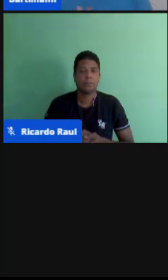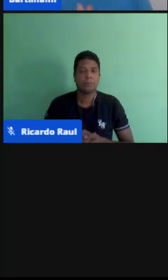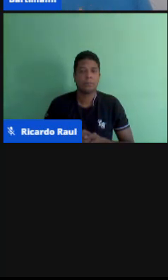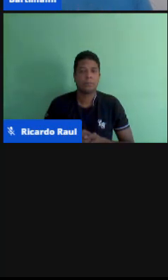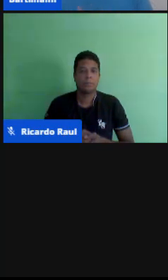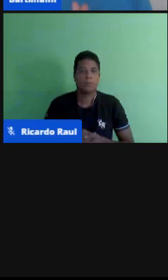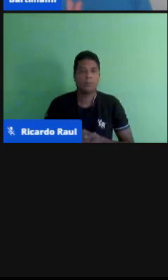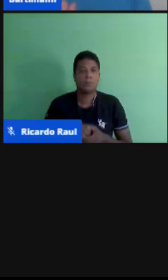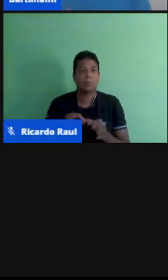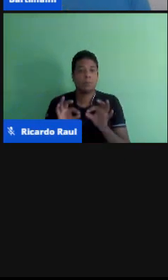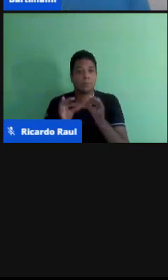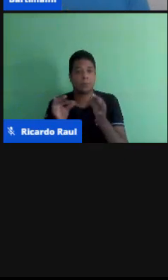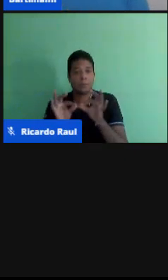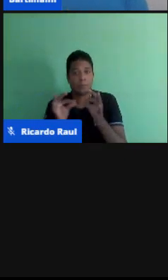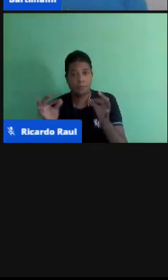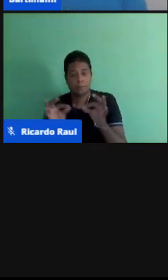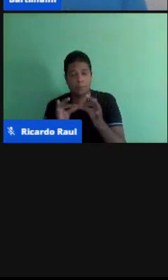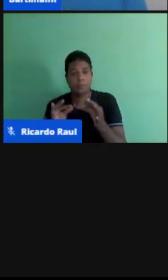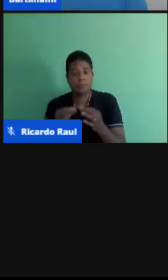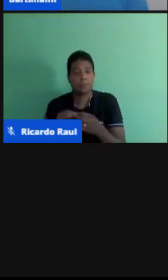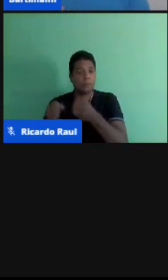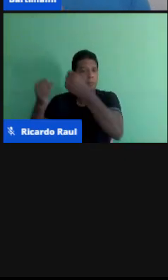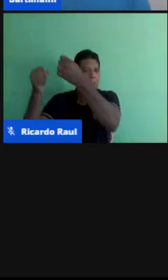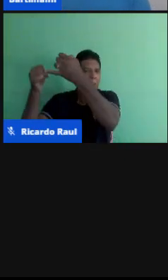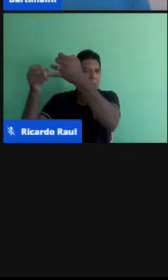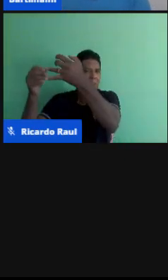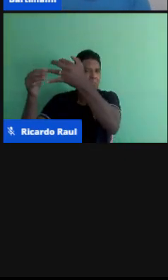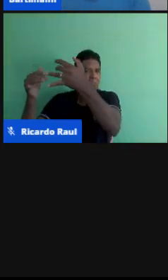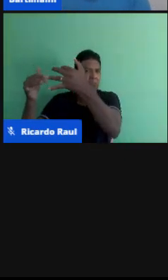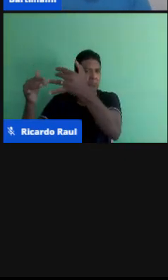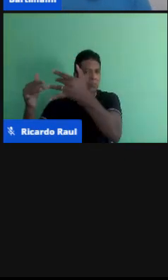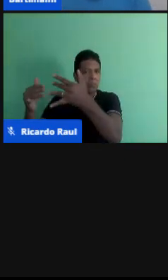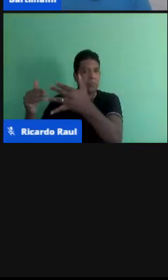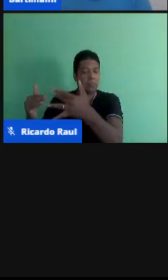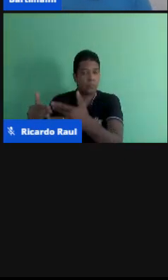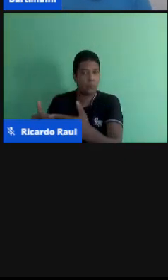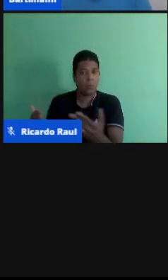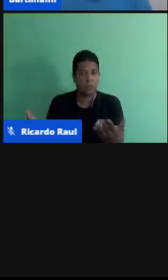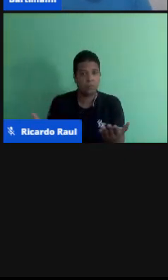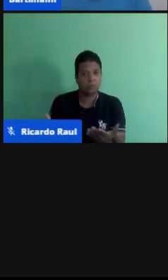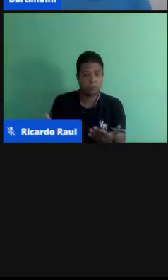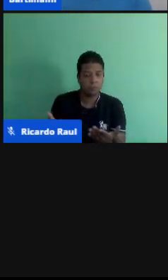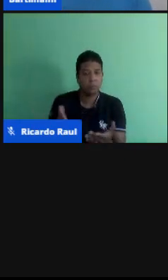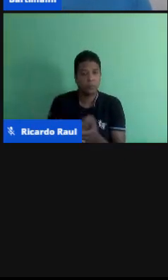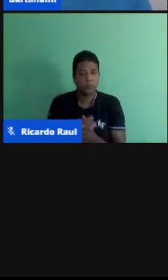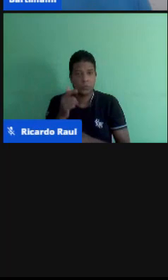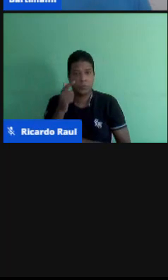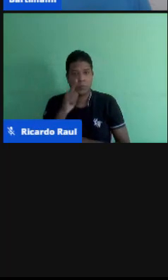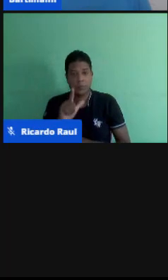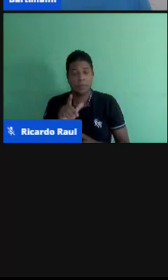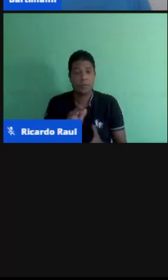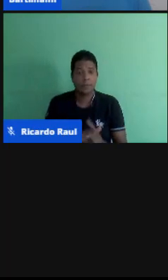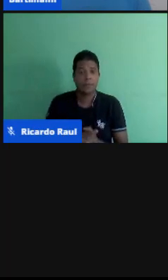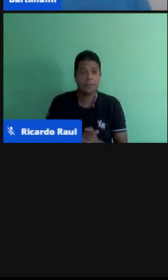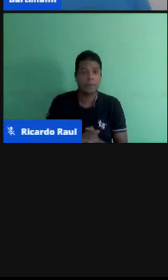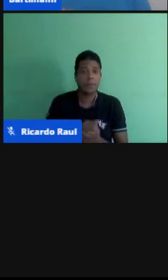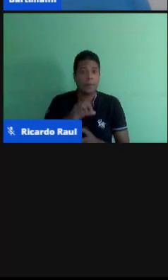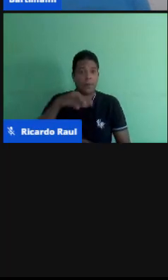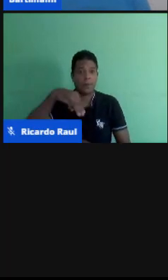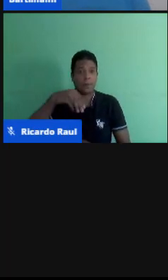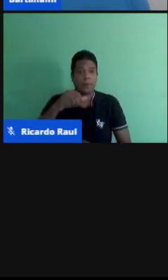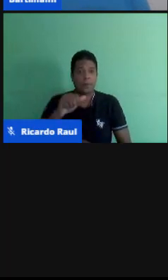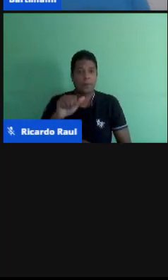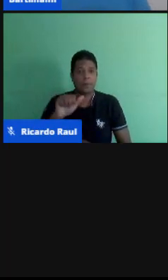Chegamos aqui à síntese do que eu tentei trazer para vocês hoje, espero ter conseguido. O MAP Biomas é um